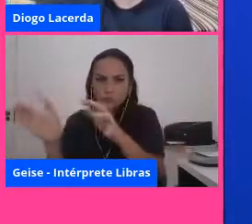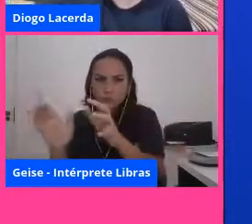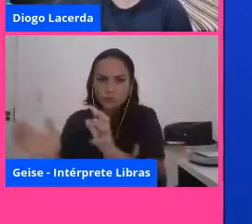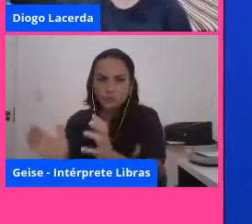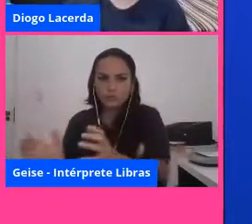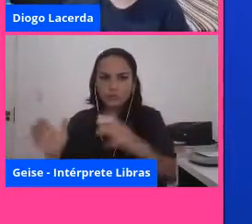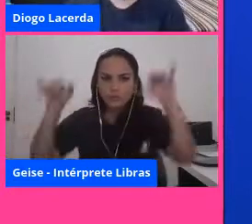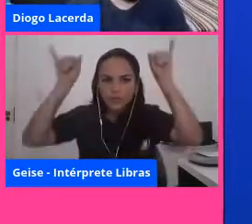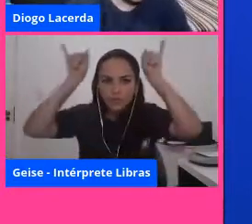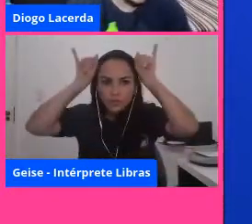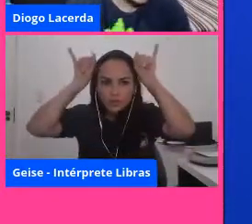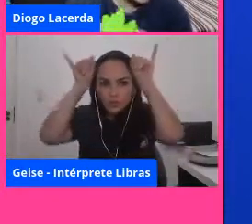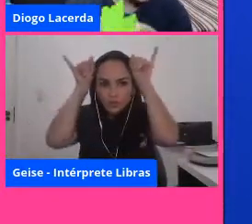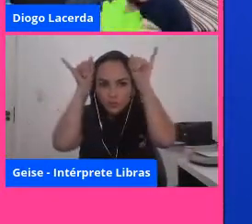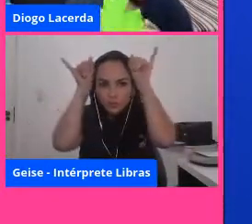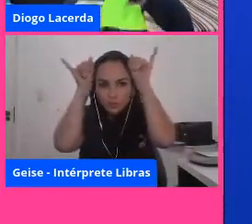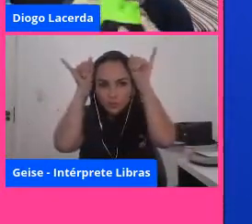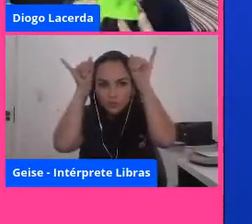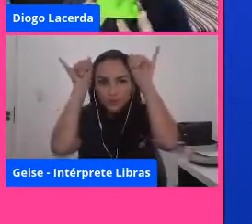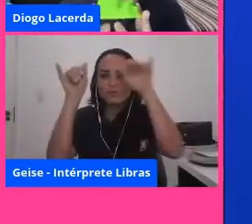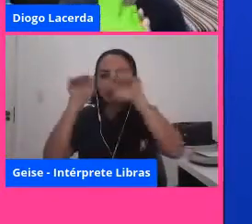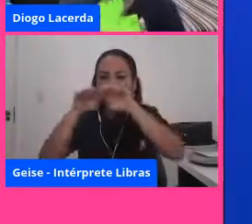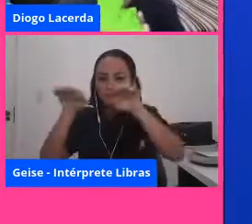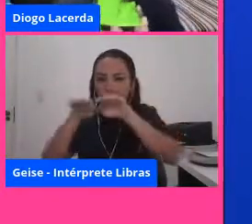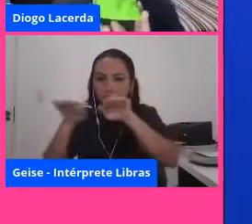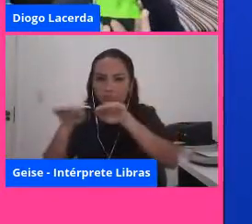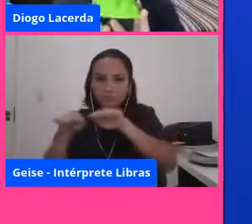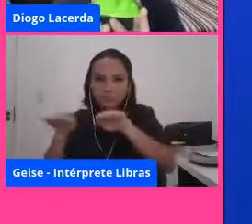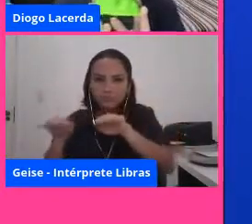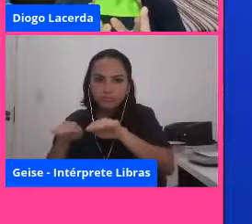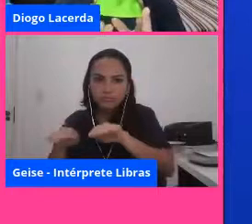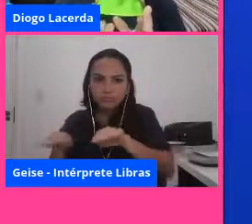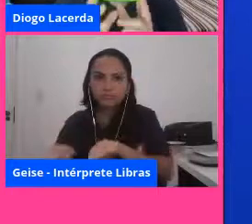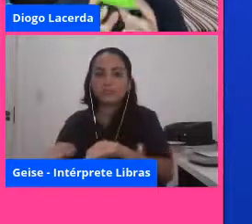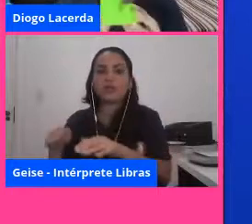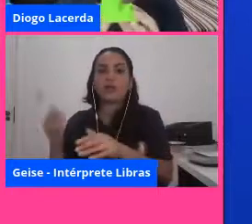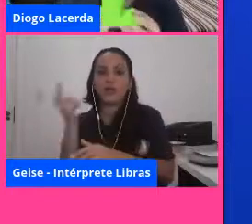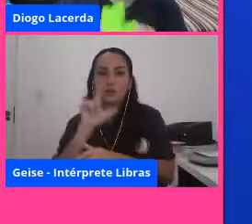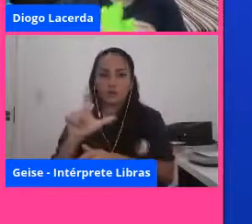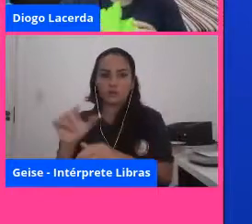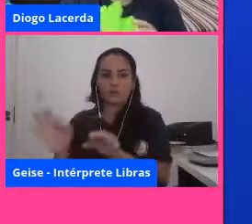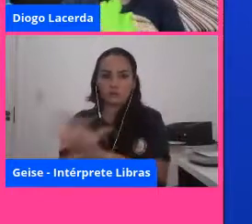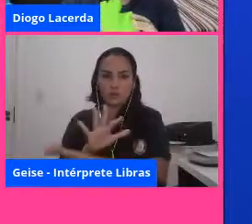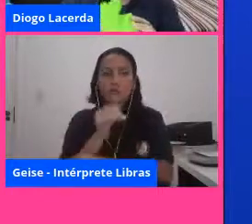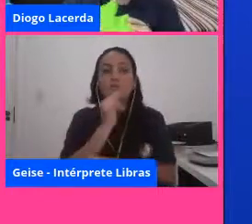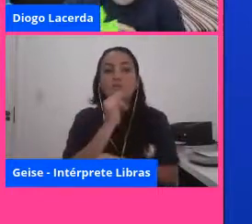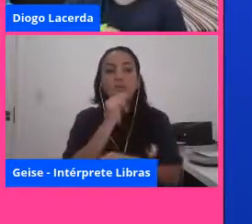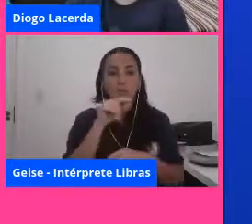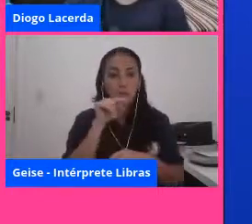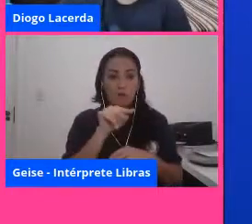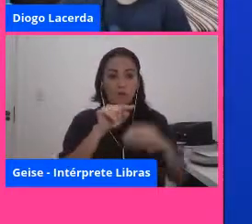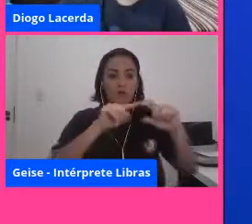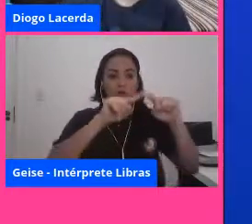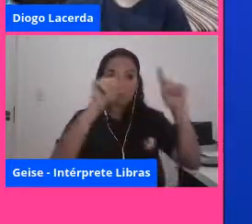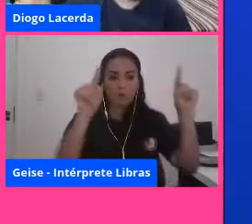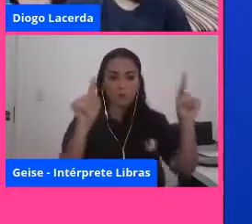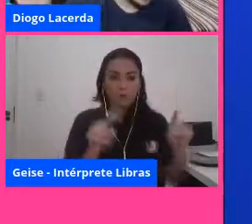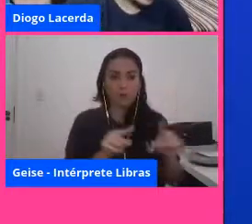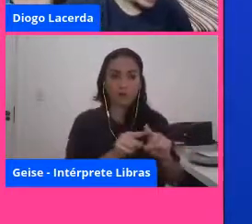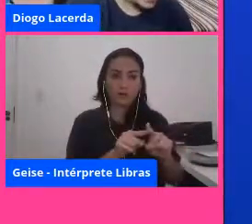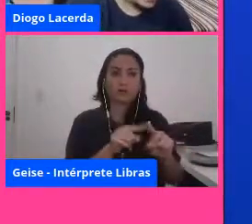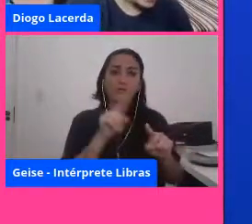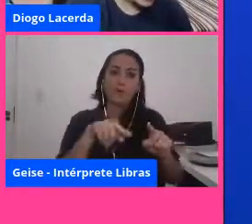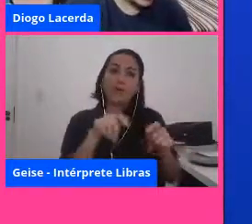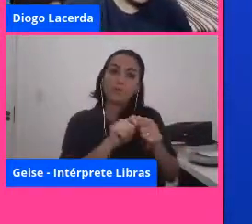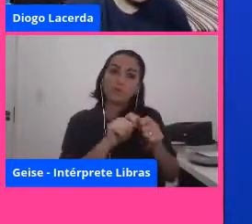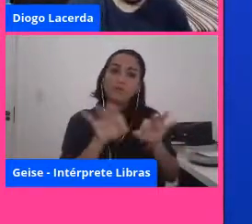tenho até alguns modelos aqui que a gente pode ver, como, por exemplo, esse coração aqui, foi feito na impressão 3D. Todas essas